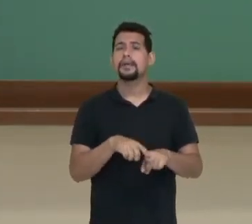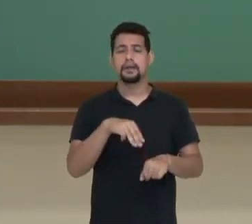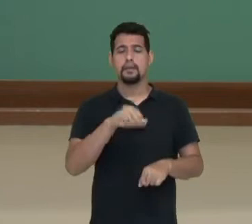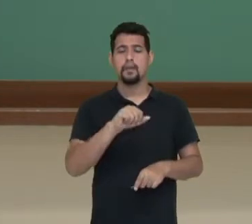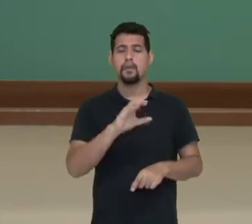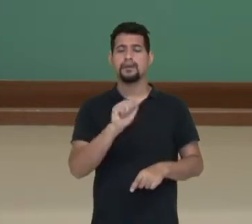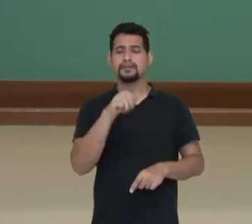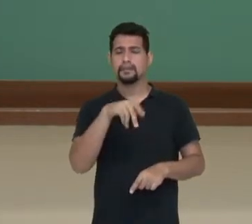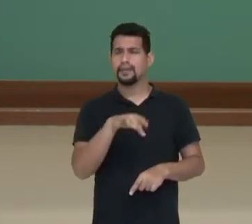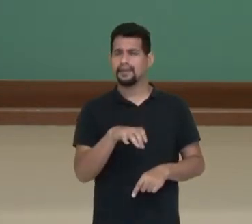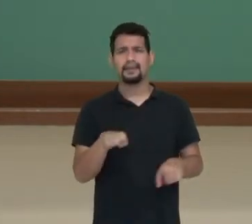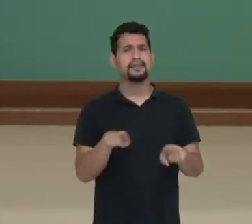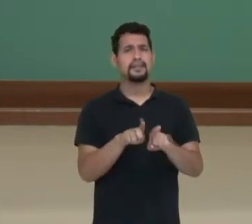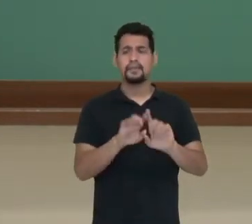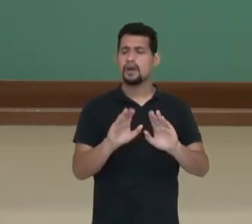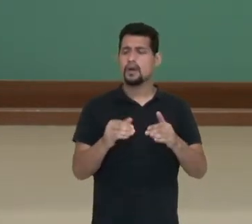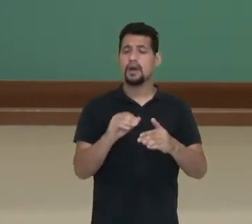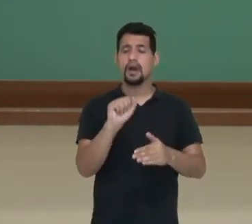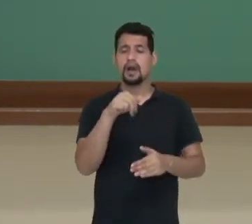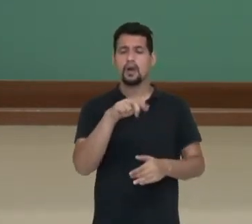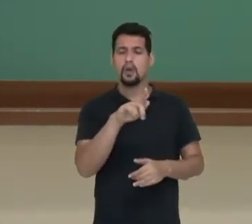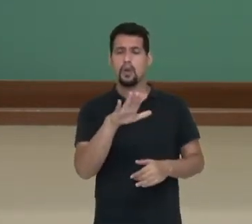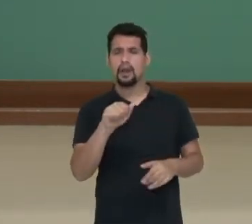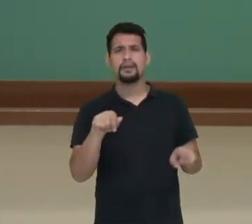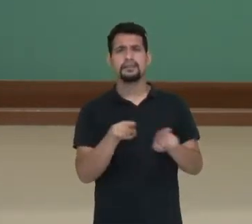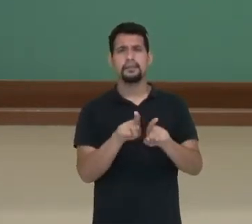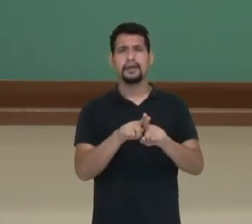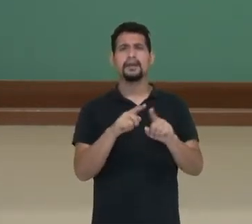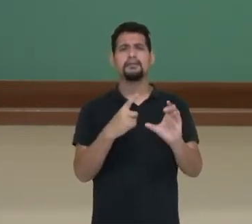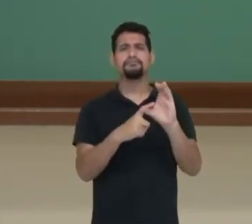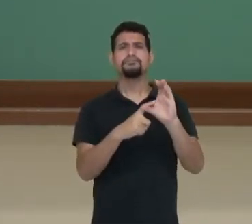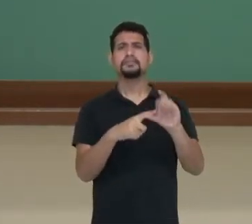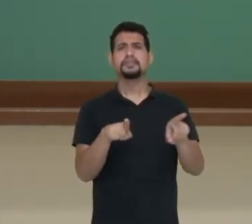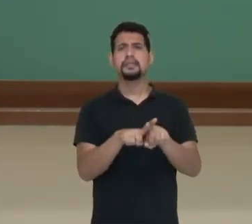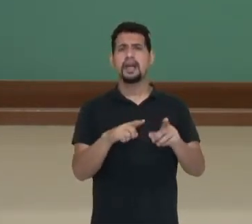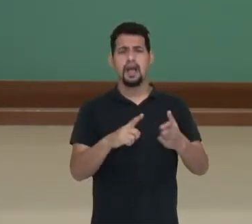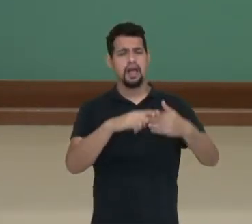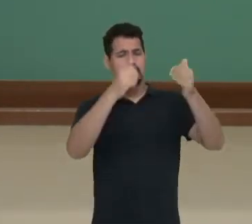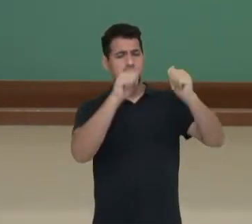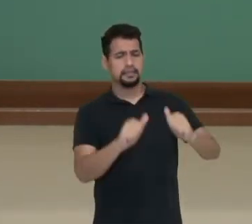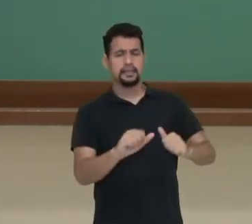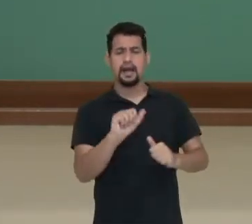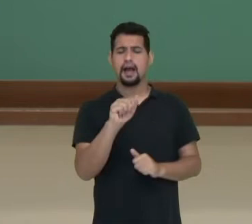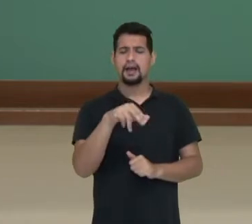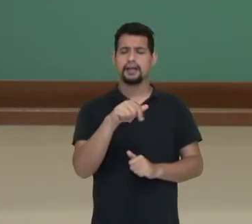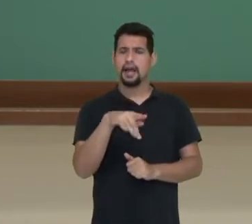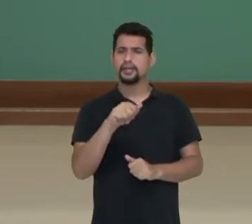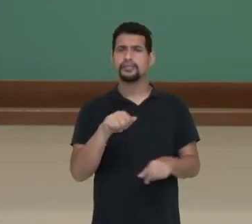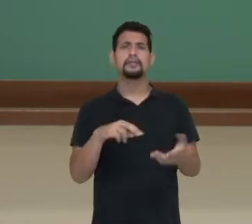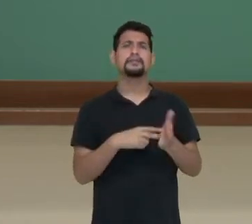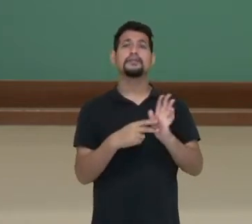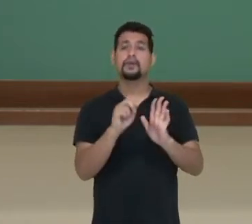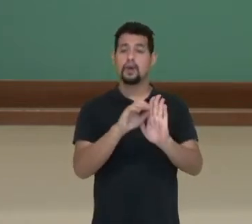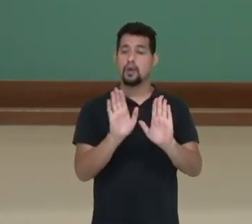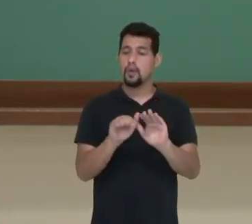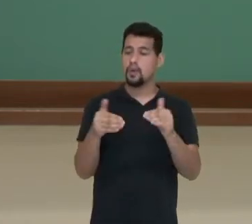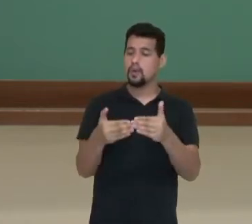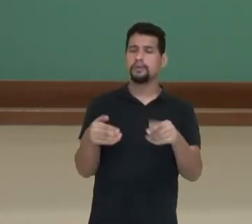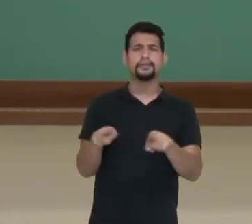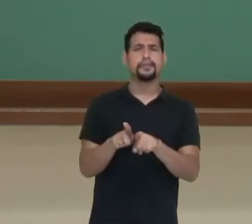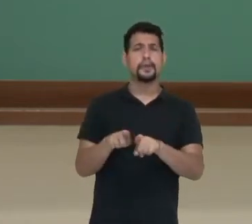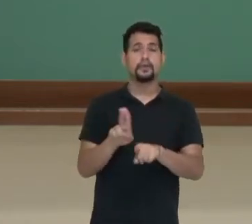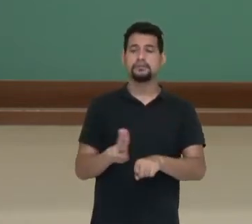assim manter o seu império colonial. Sendo aí então o conde de Anádia, que era quem ocupava o cargo